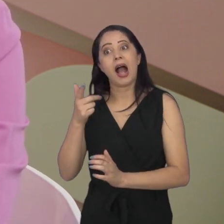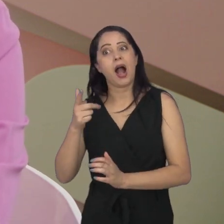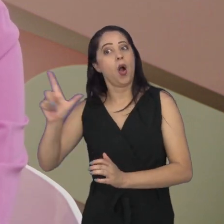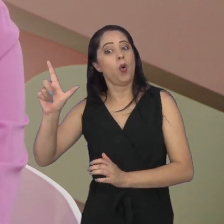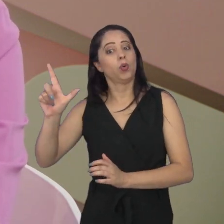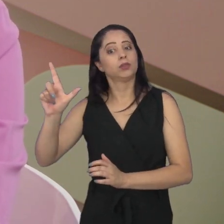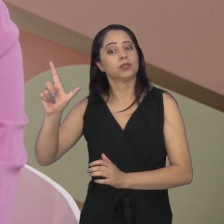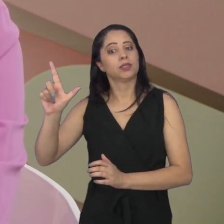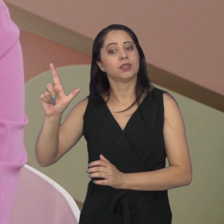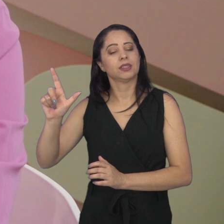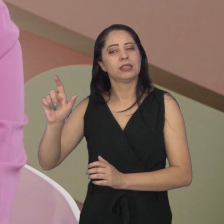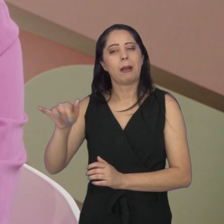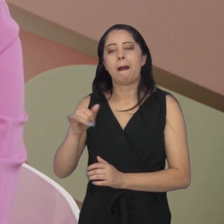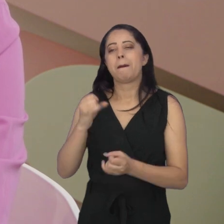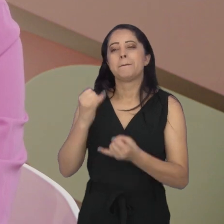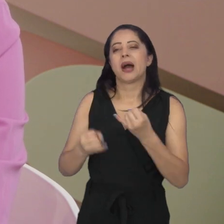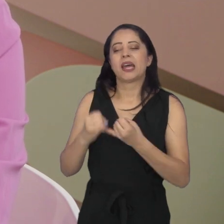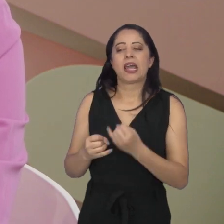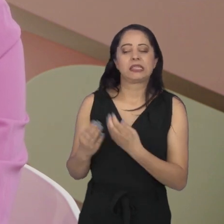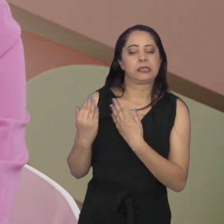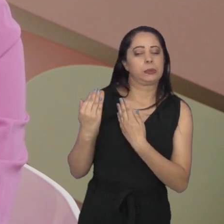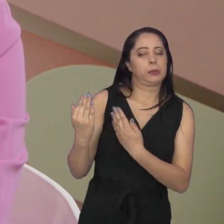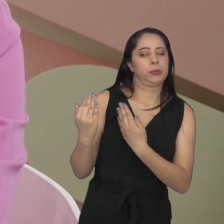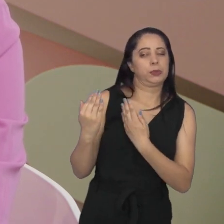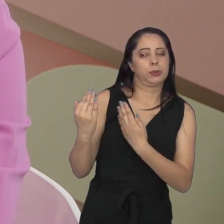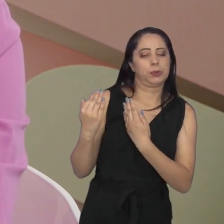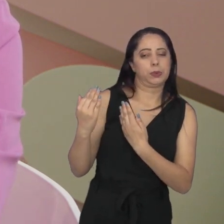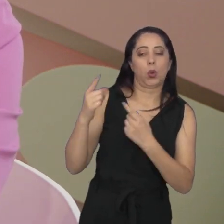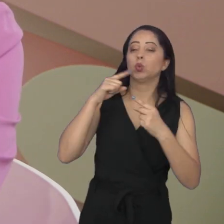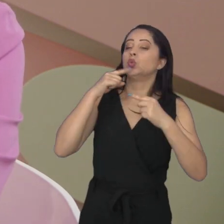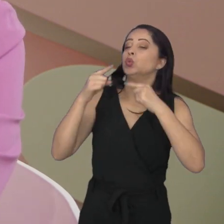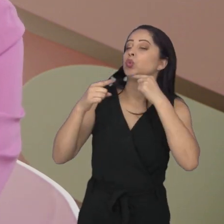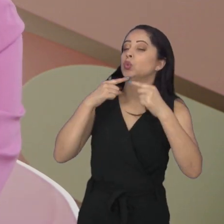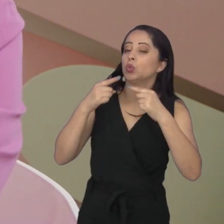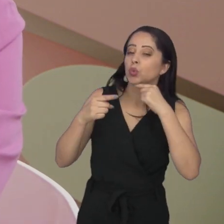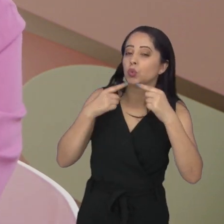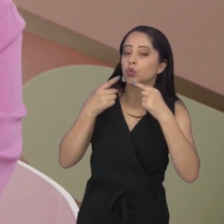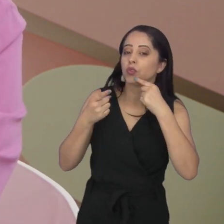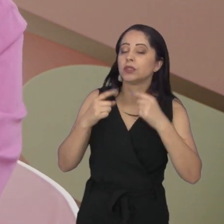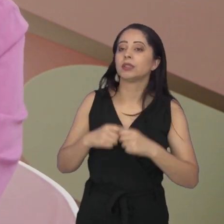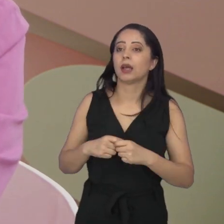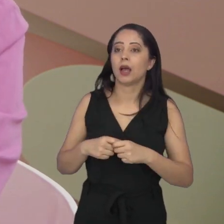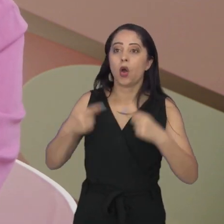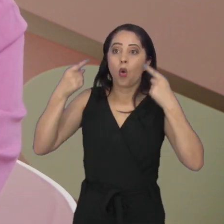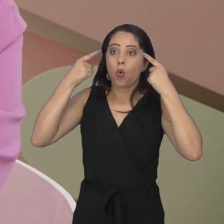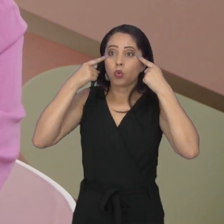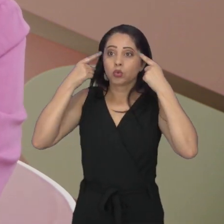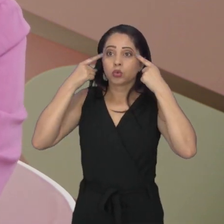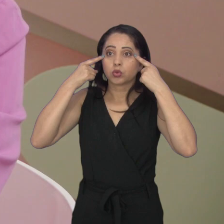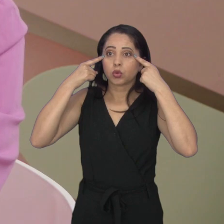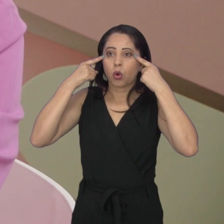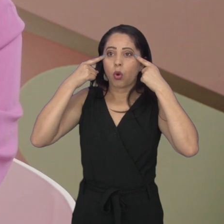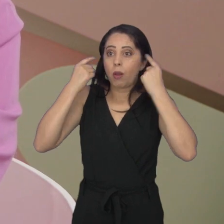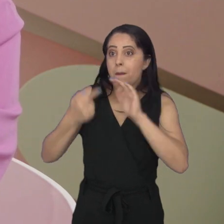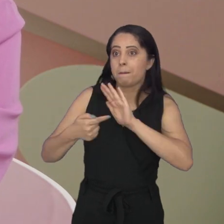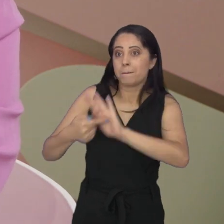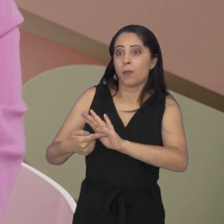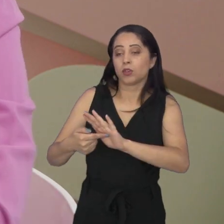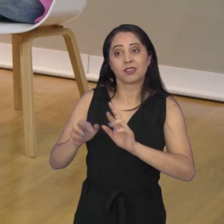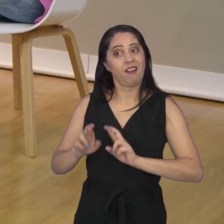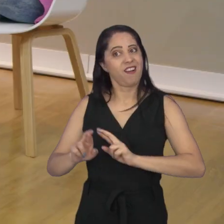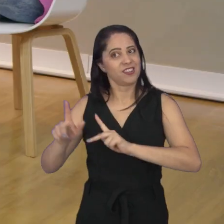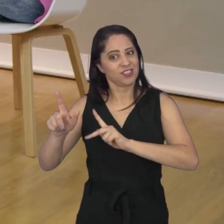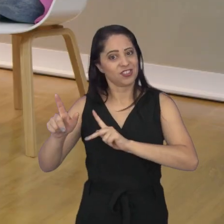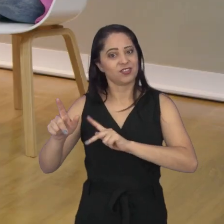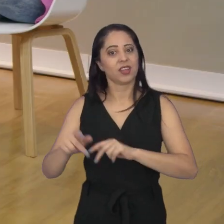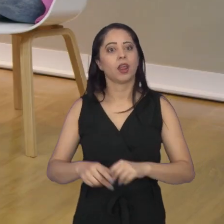de deboche ou dúvida. Entendeu? Então, só a mudança dos Sim. meus olhos, a posição dos olhos, Fala já mais do que fez-